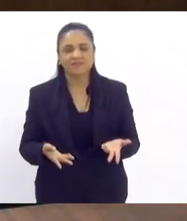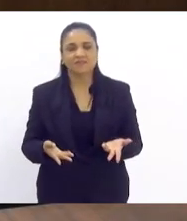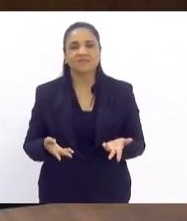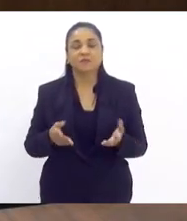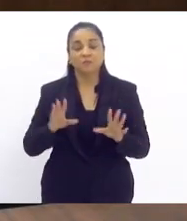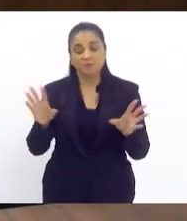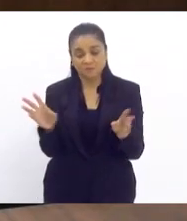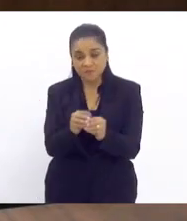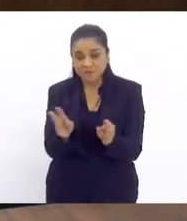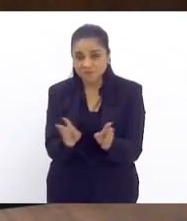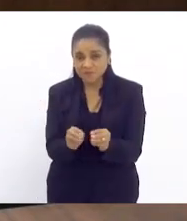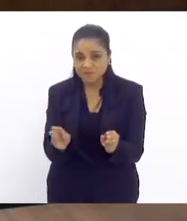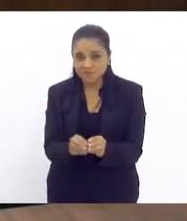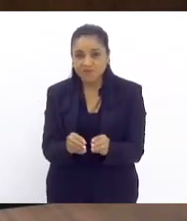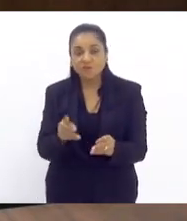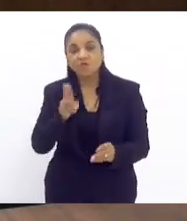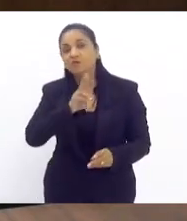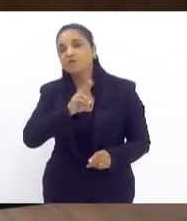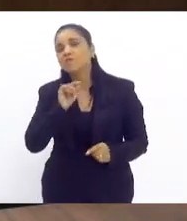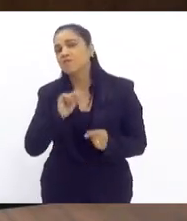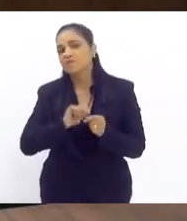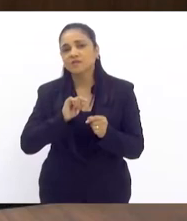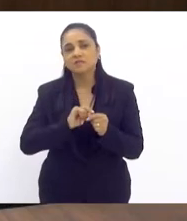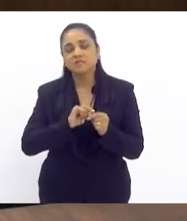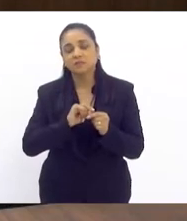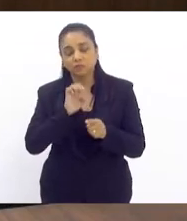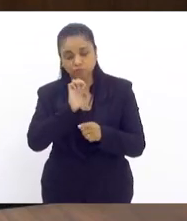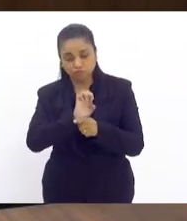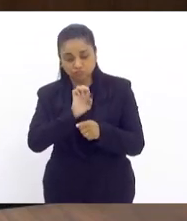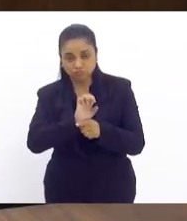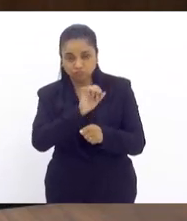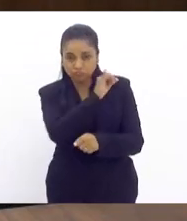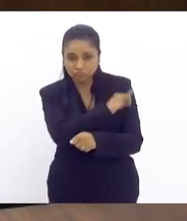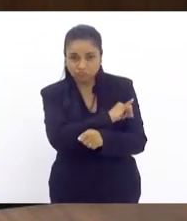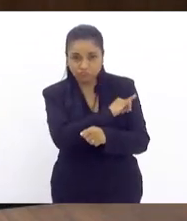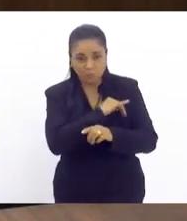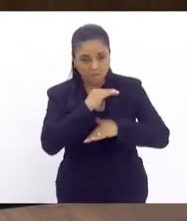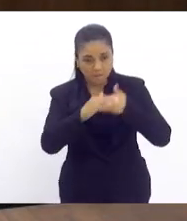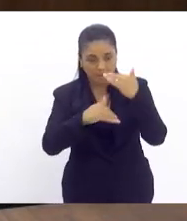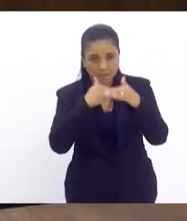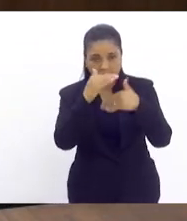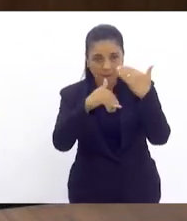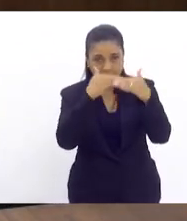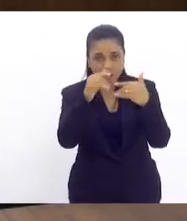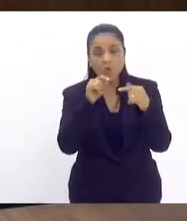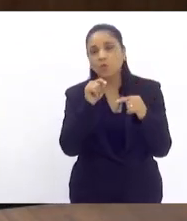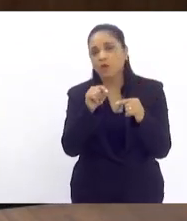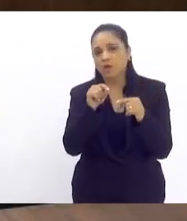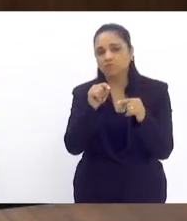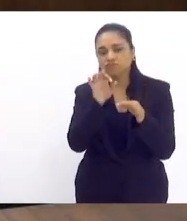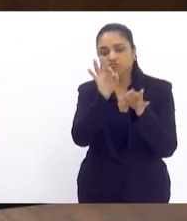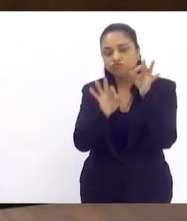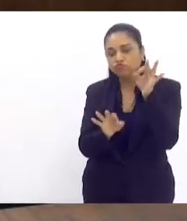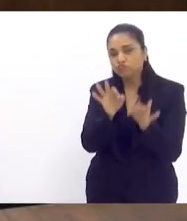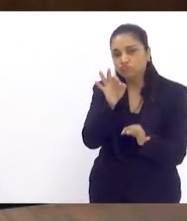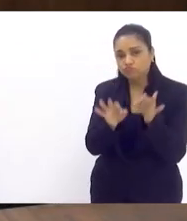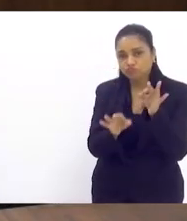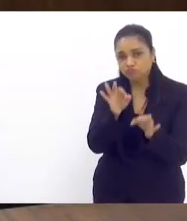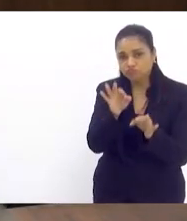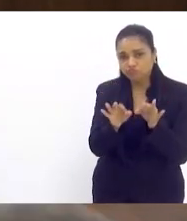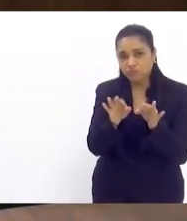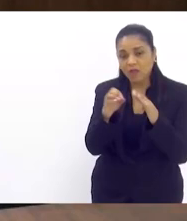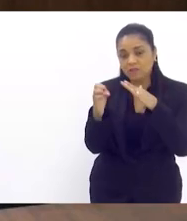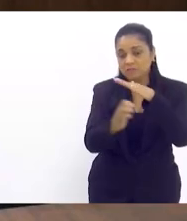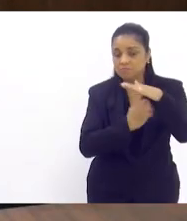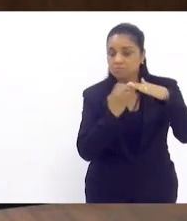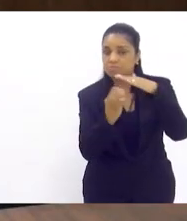o que vai fazer o estado do Rio de Janeiro, nosso país, andar para frente é a gente garantir juridicamente as